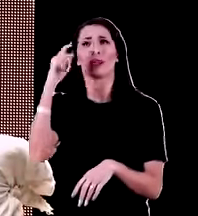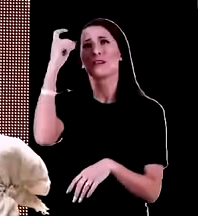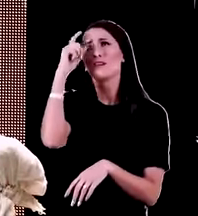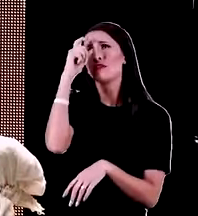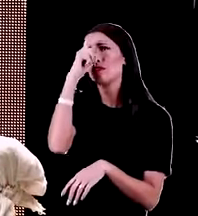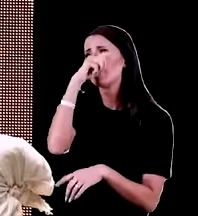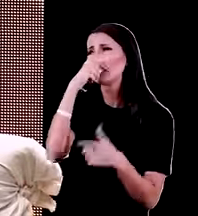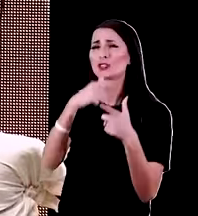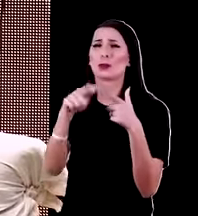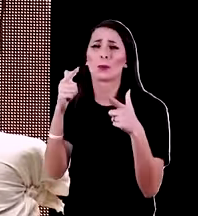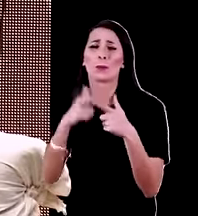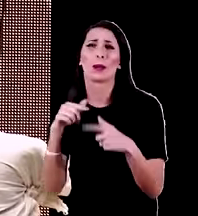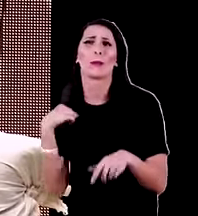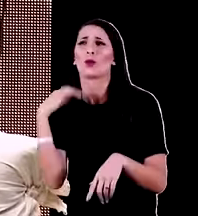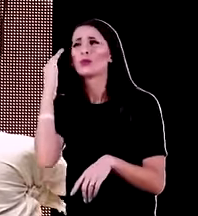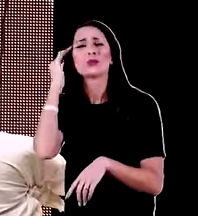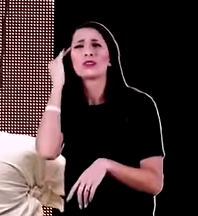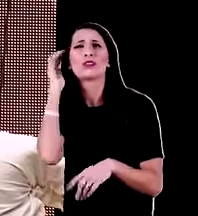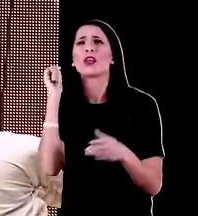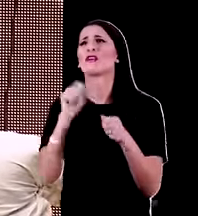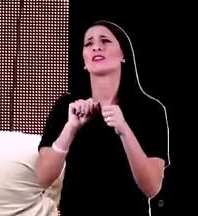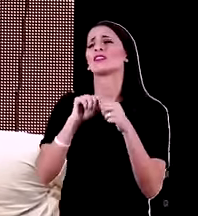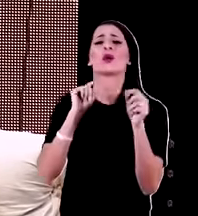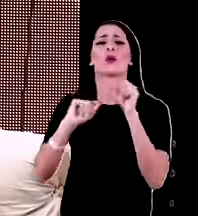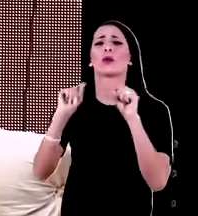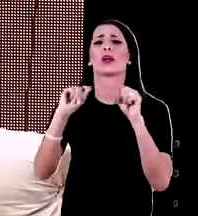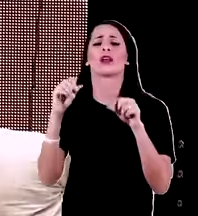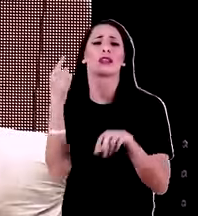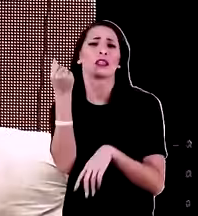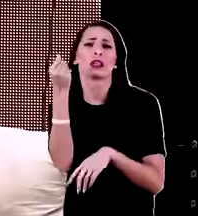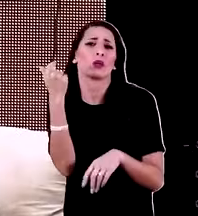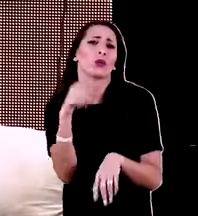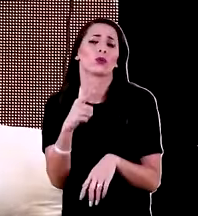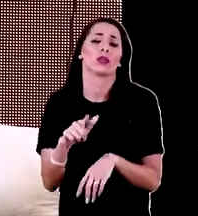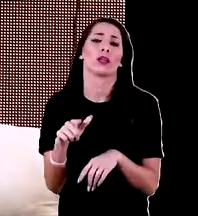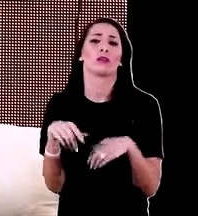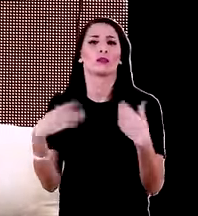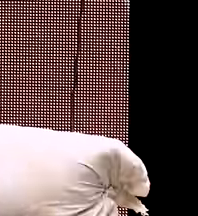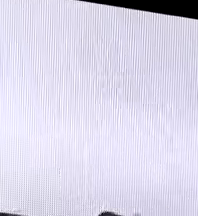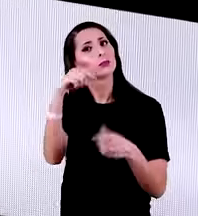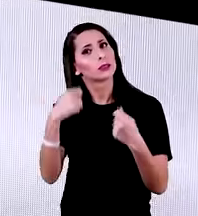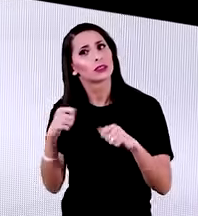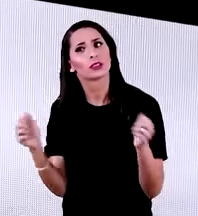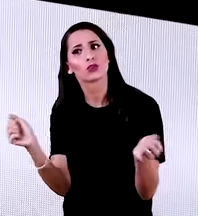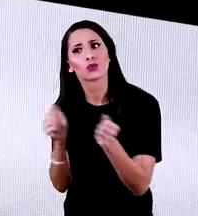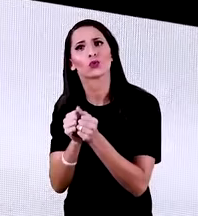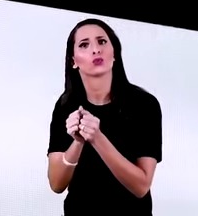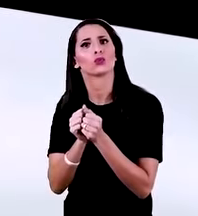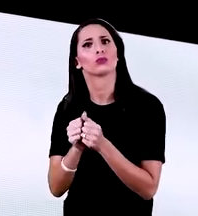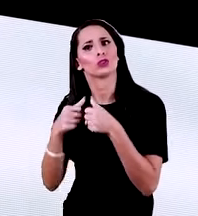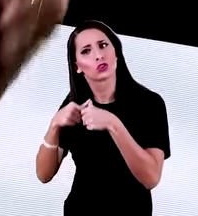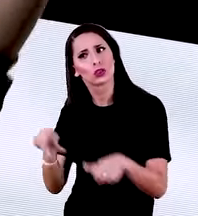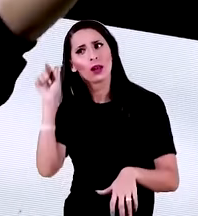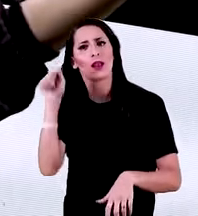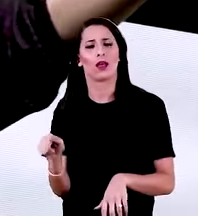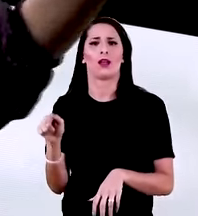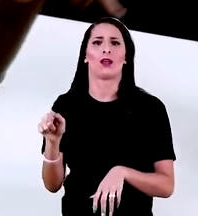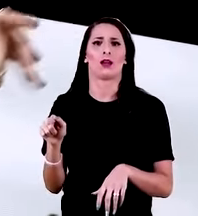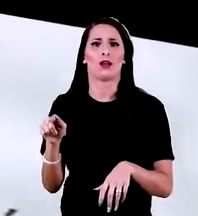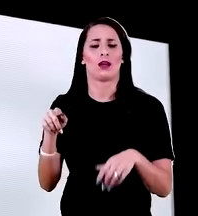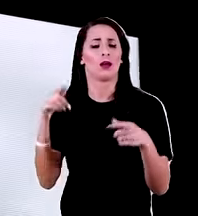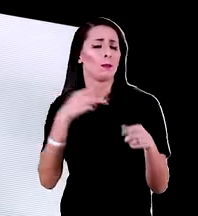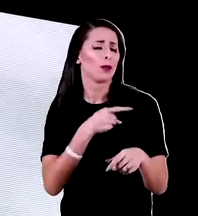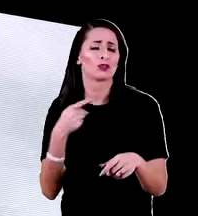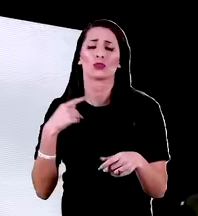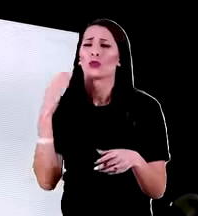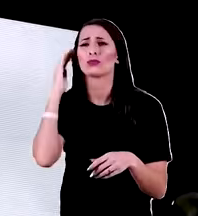não sei nem o que é que eu faço para ajudar, porque eu não tenho dinheiro, recurso para ajudar. Esteja lá. Pastora, eu não sei o que falar. Esteja lá.